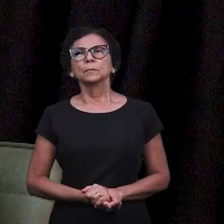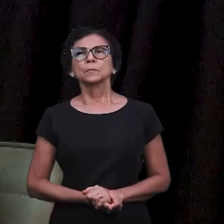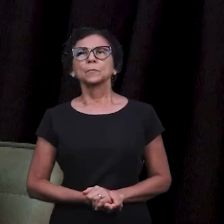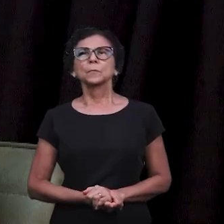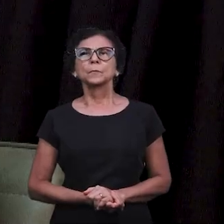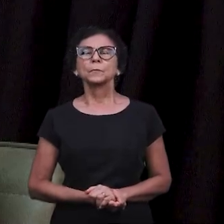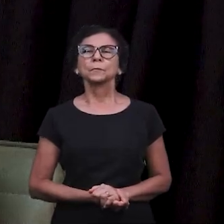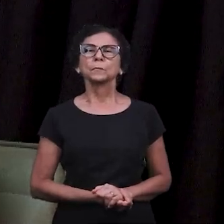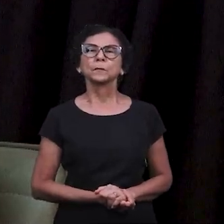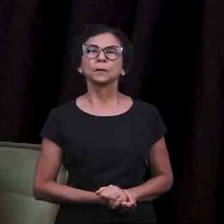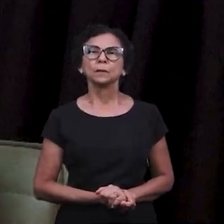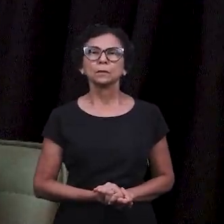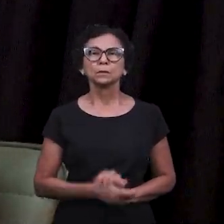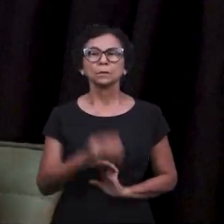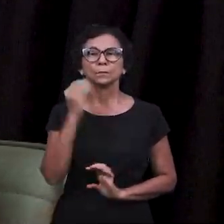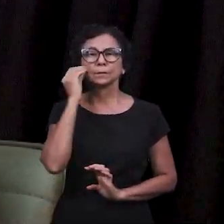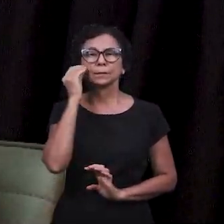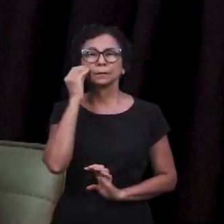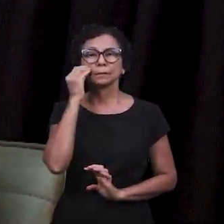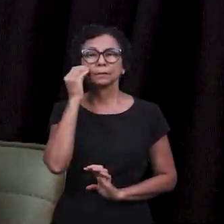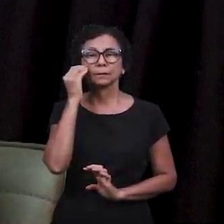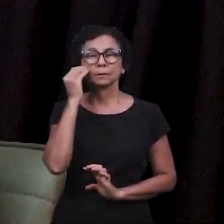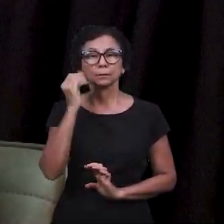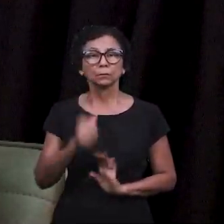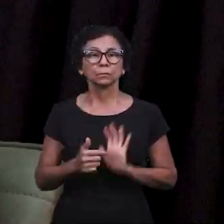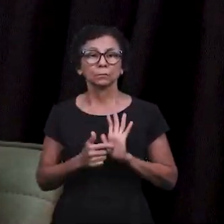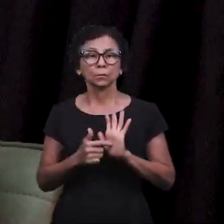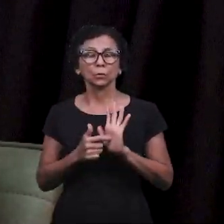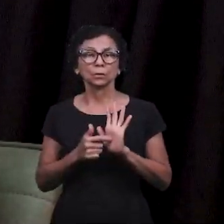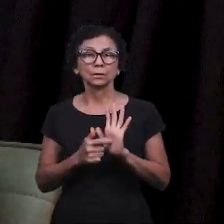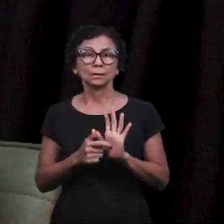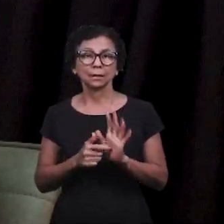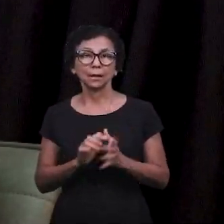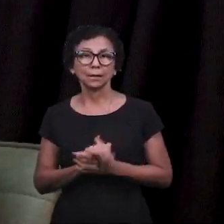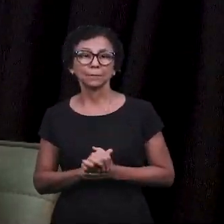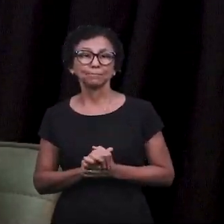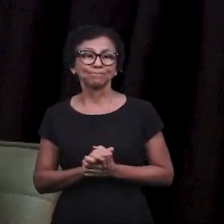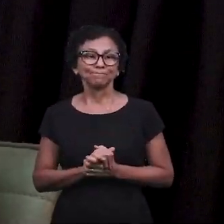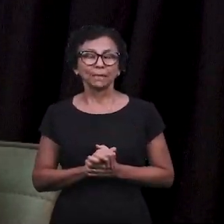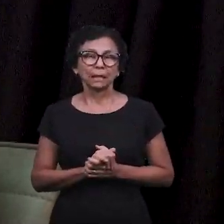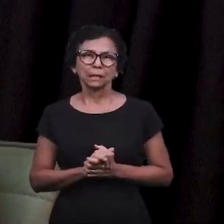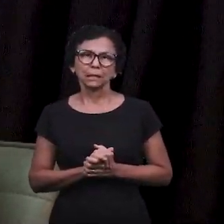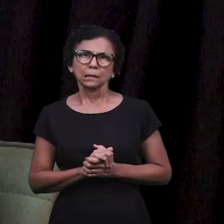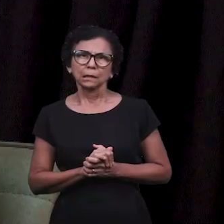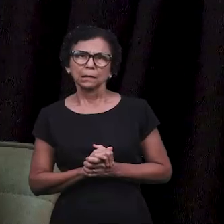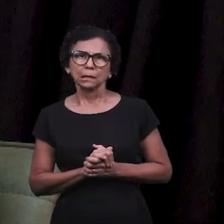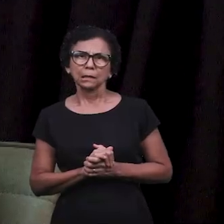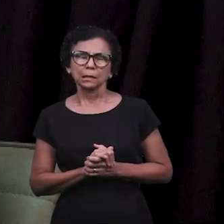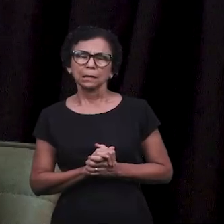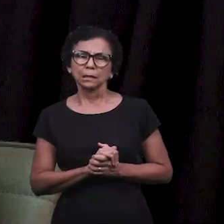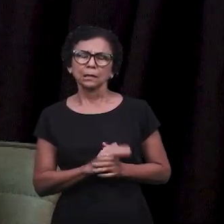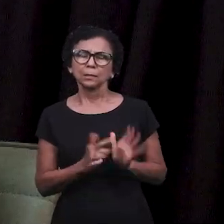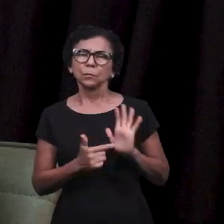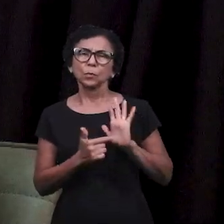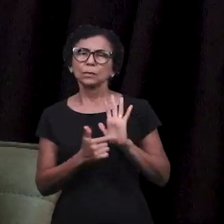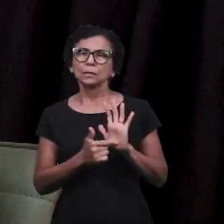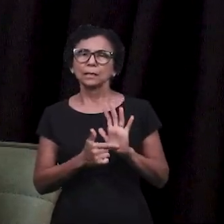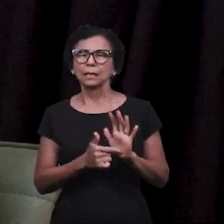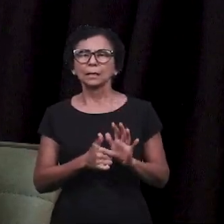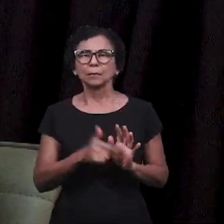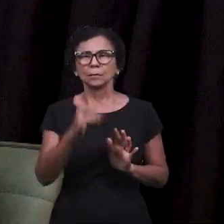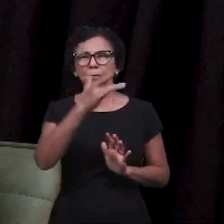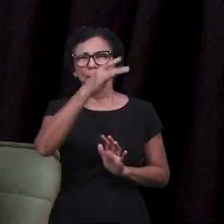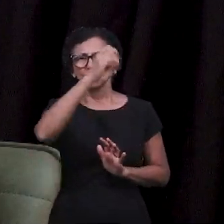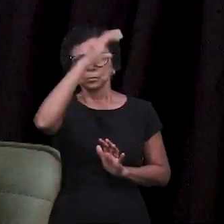nesse sentido, tentando mostrar e educar, informar e apresentar para os clientes, para as empresas, a importância